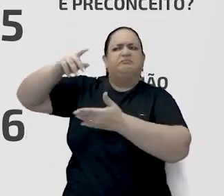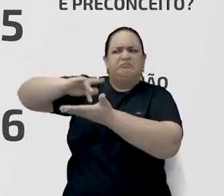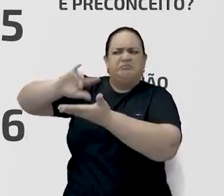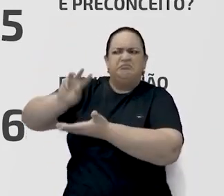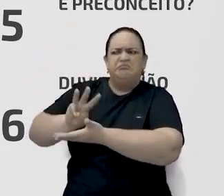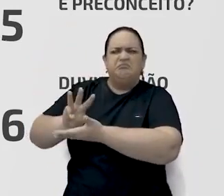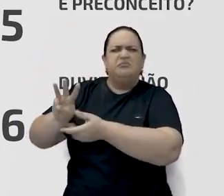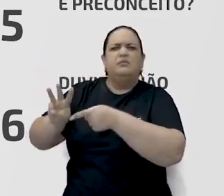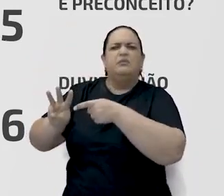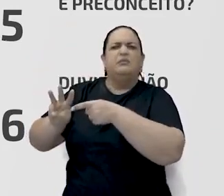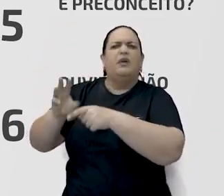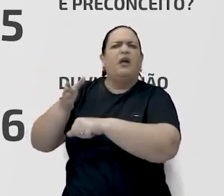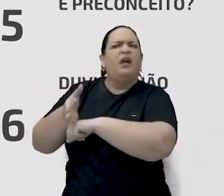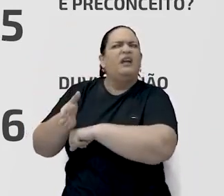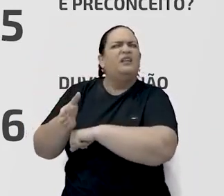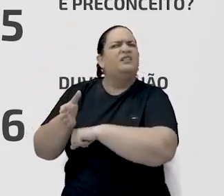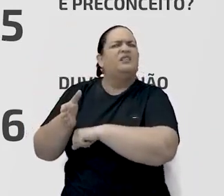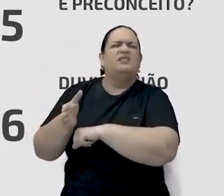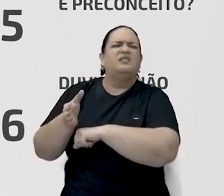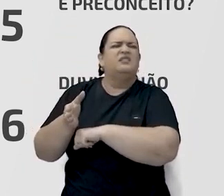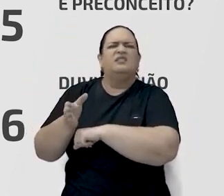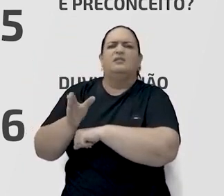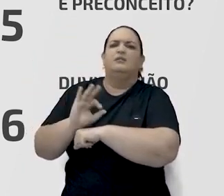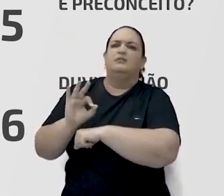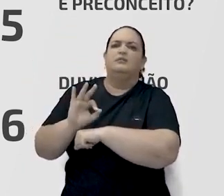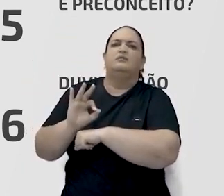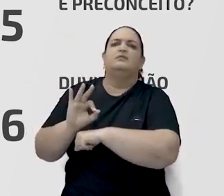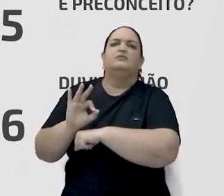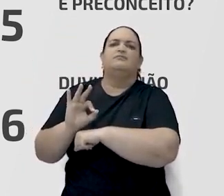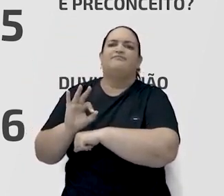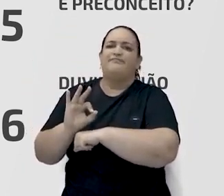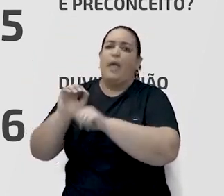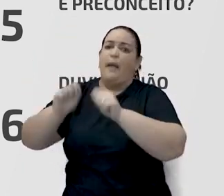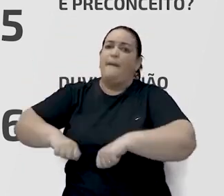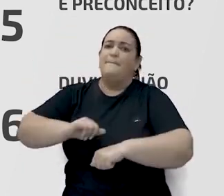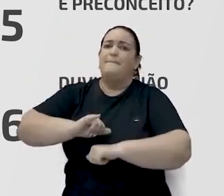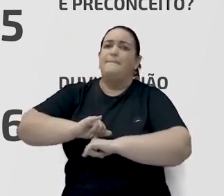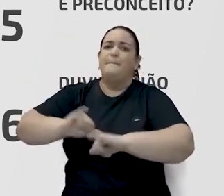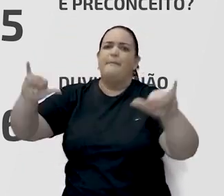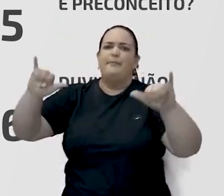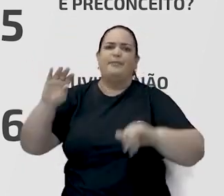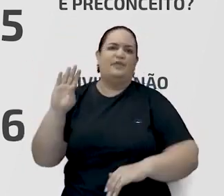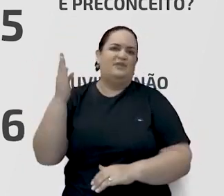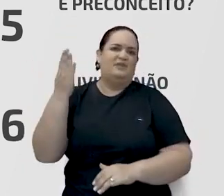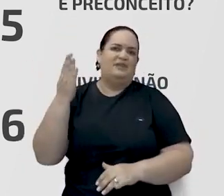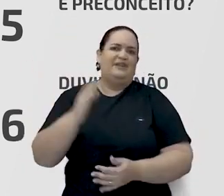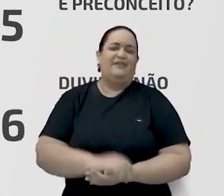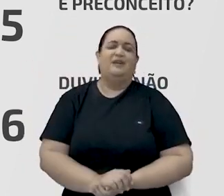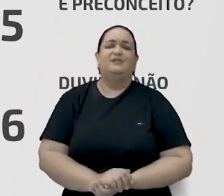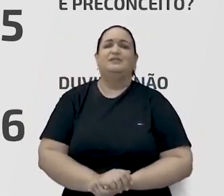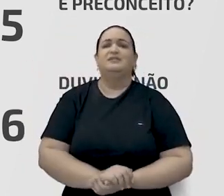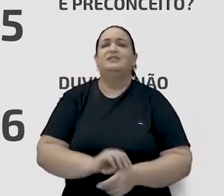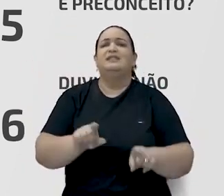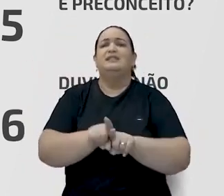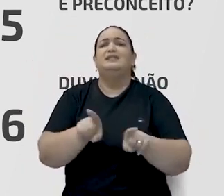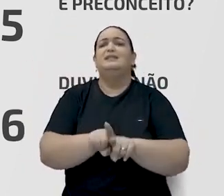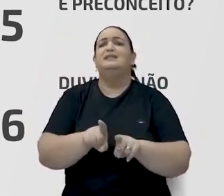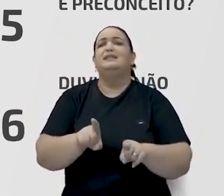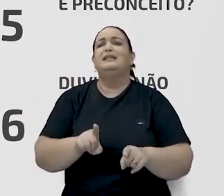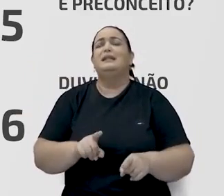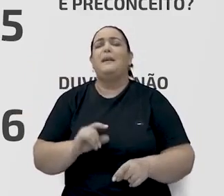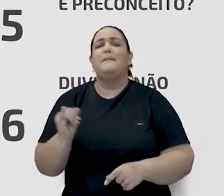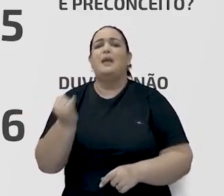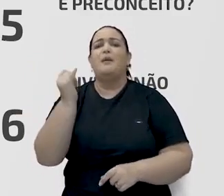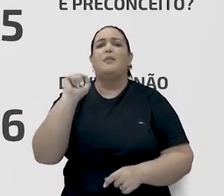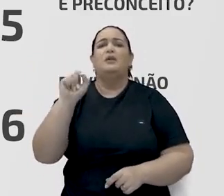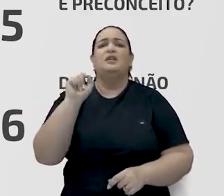algum ponto negativo relacionado a uma notícia falsa tem aí. E aí um outro ponto que é crucial a gente levar em consideração são